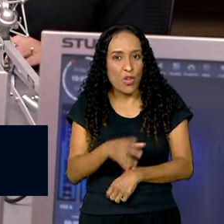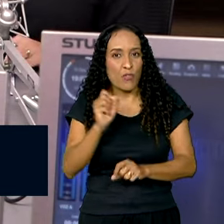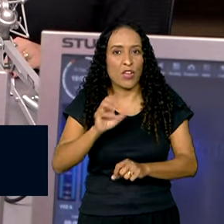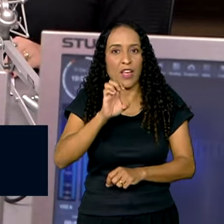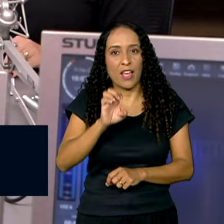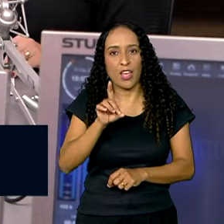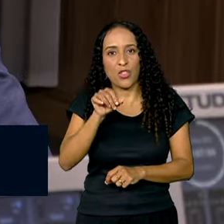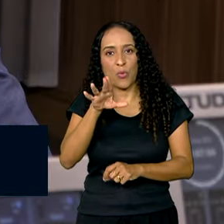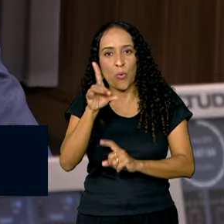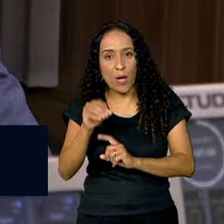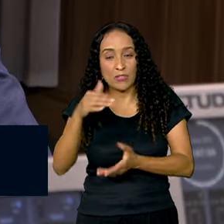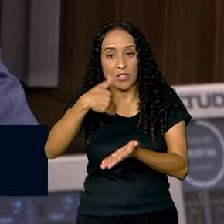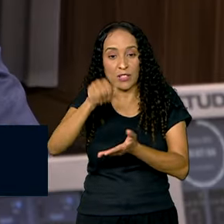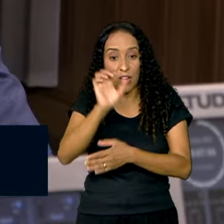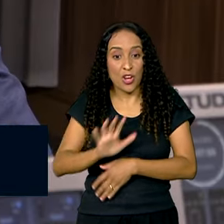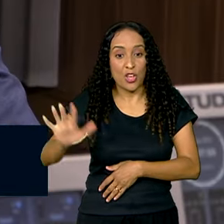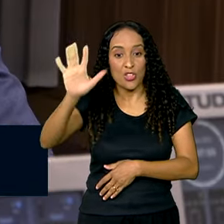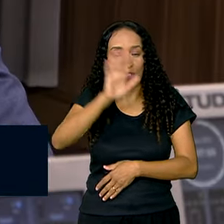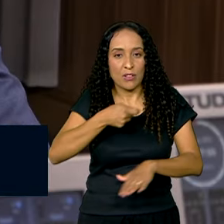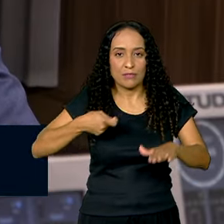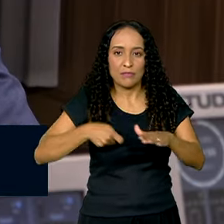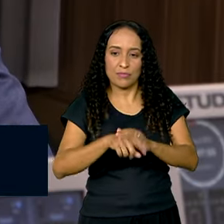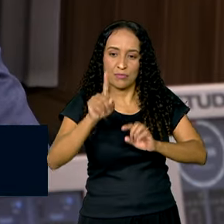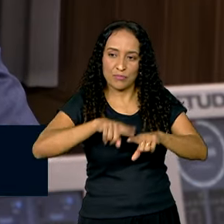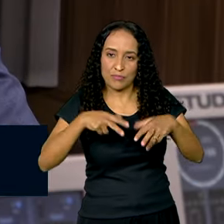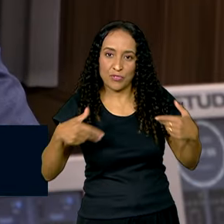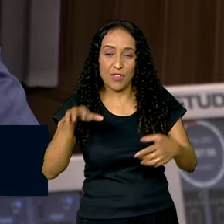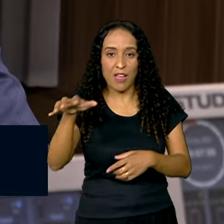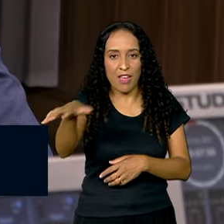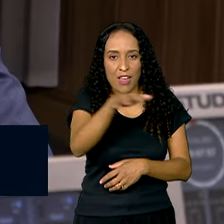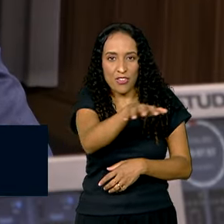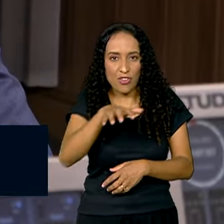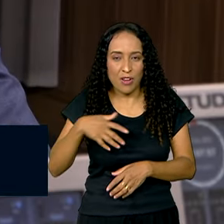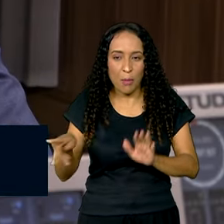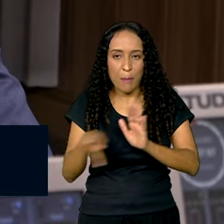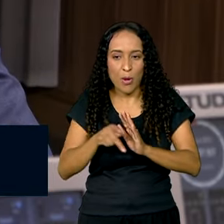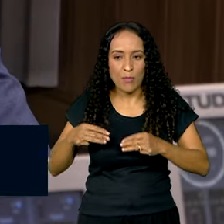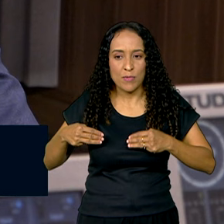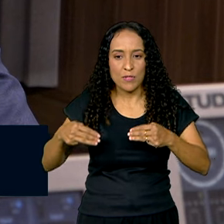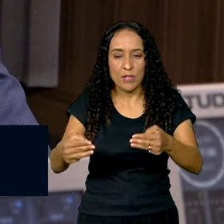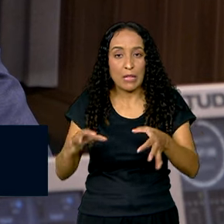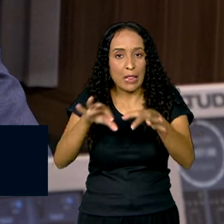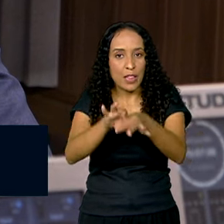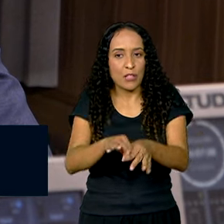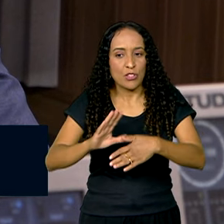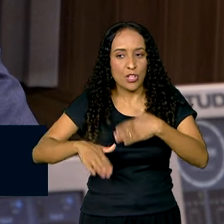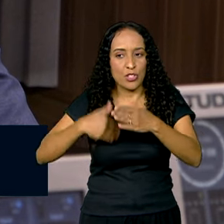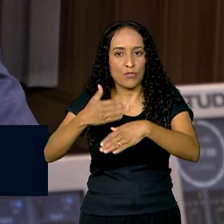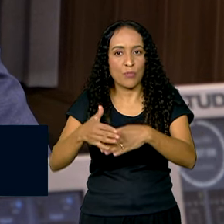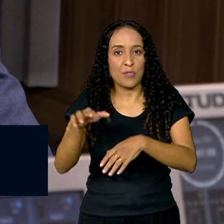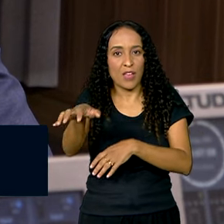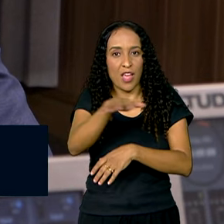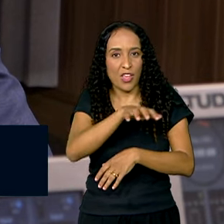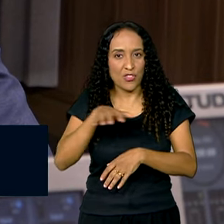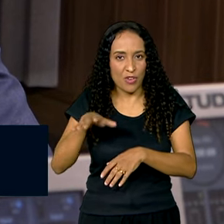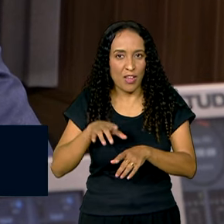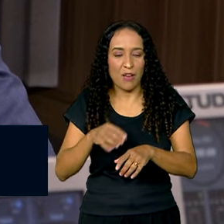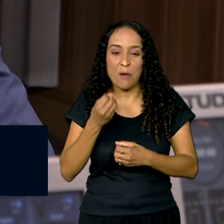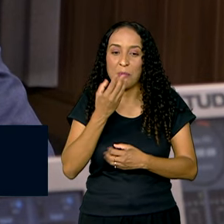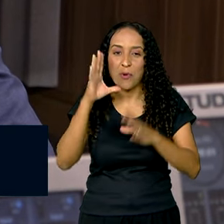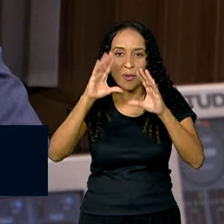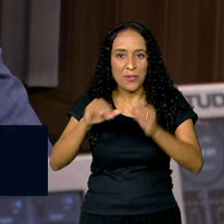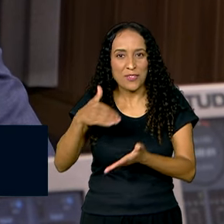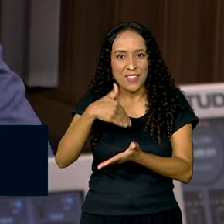Eduardo Tavares secretário Nacional de fundos e Instrumentos regionais do Ministério da Integração e desenvolvimento Regional Boa noite